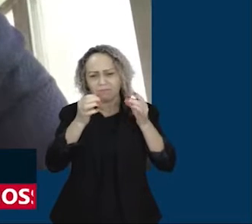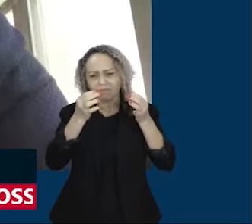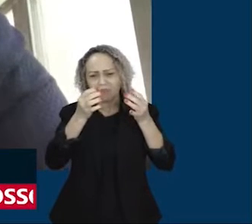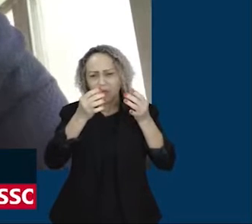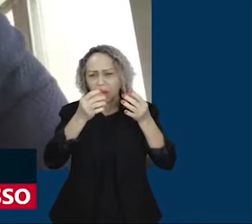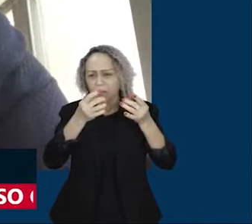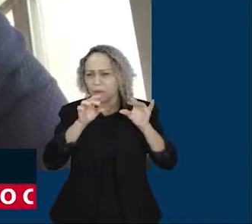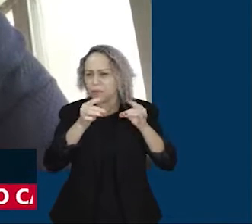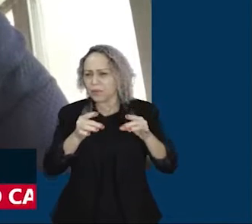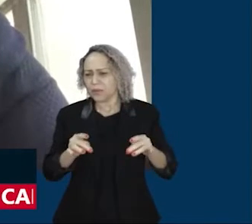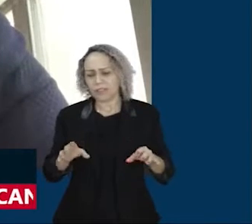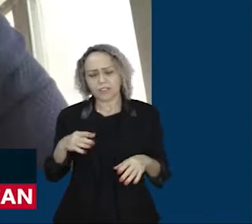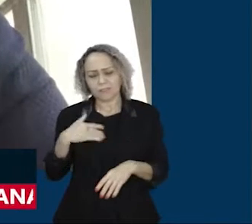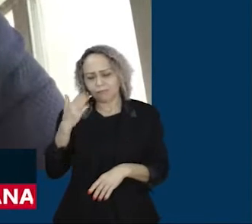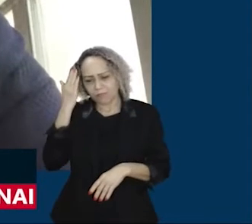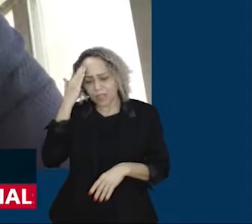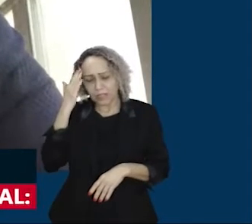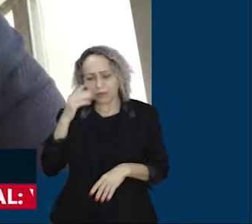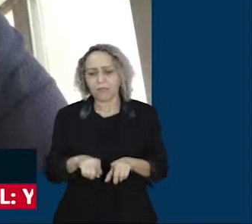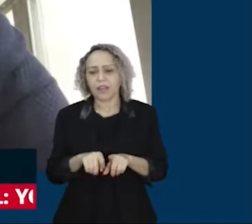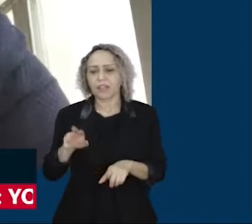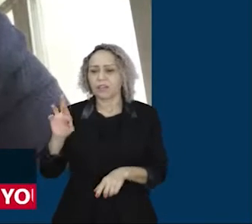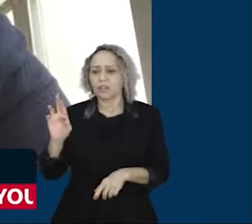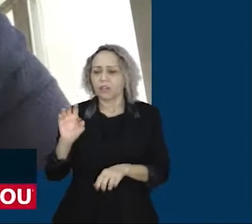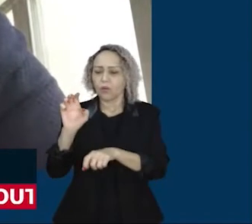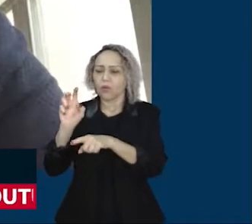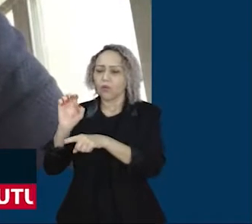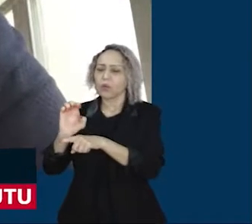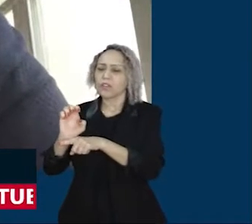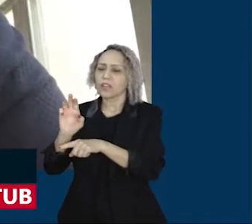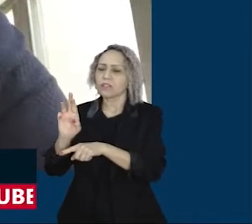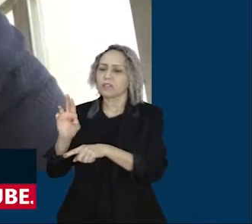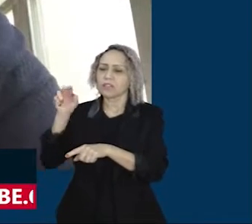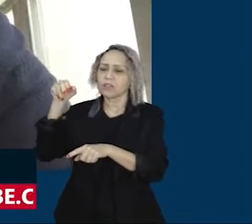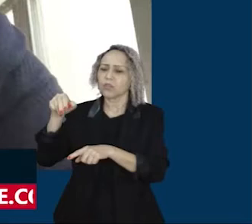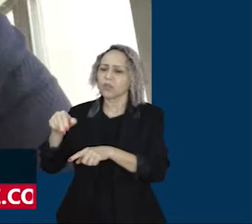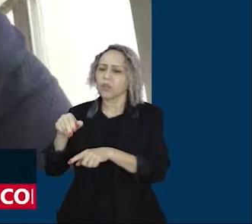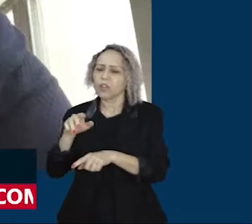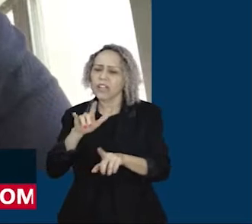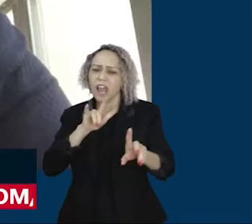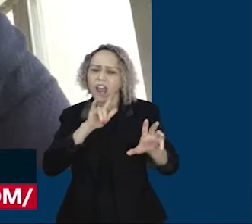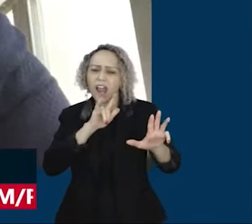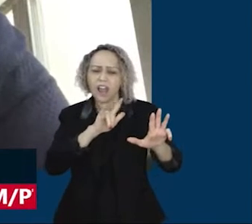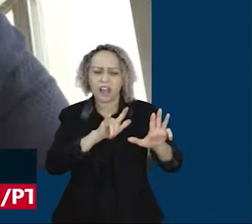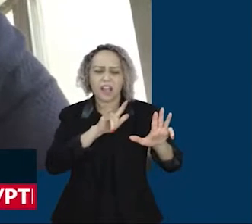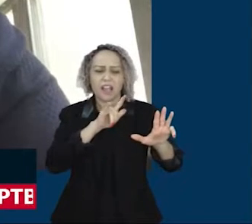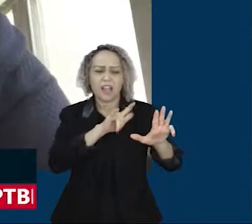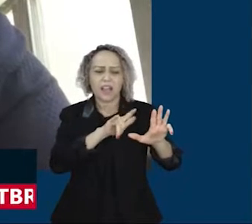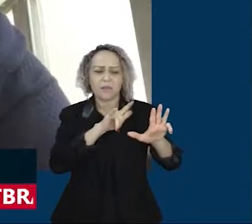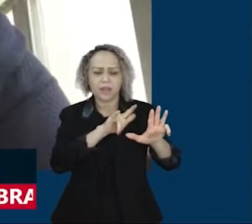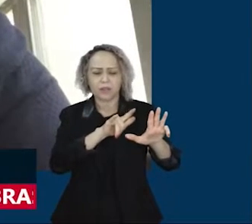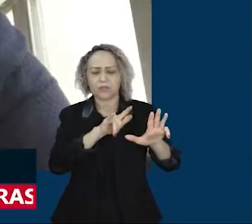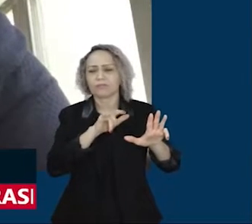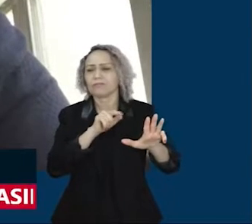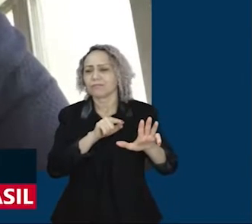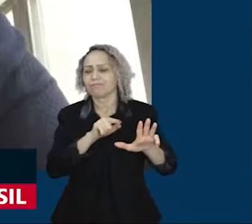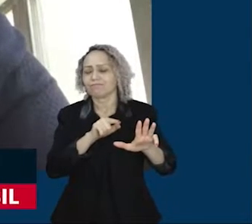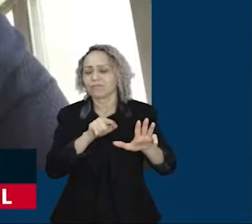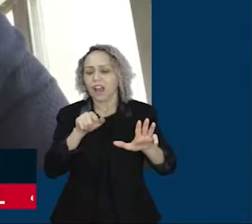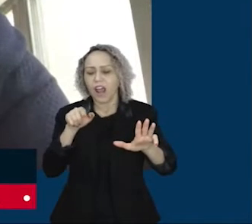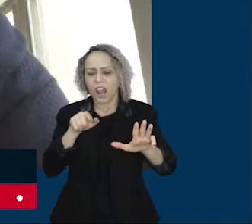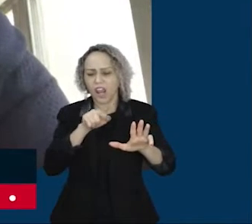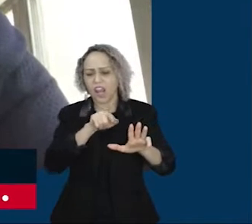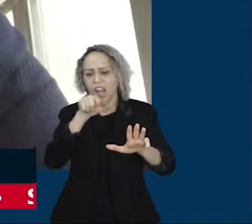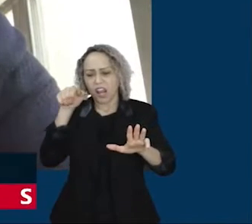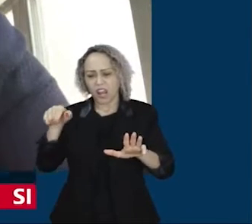Norte ama Lula, né? As pesquisas indicam com uma superioridade esmagadora da candidatura